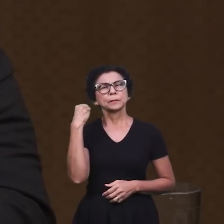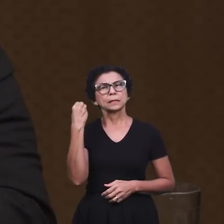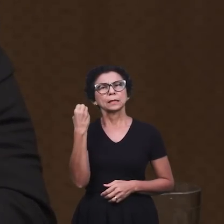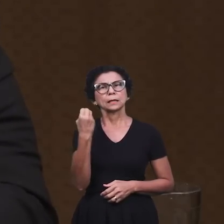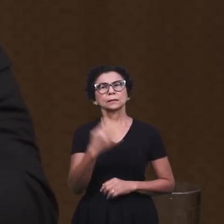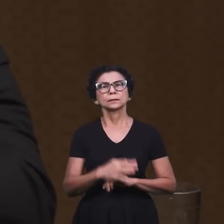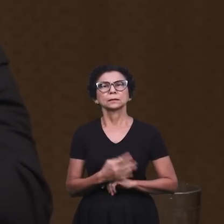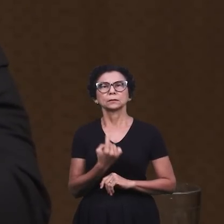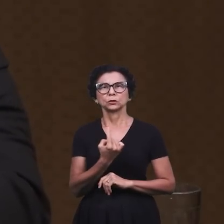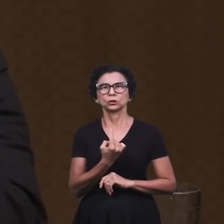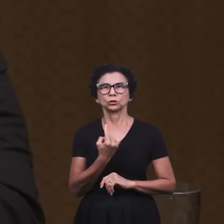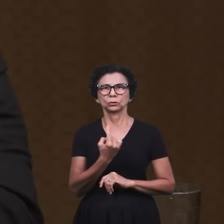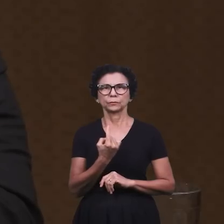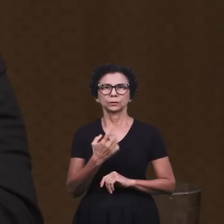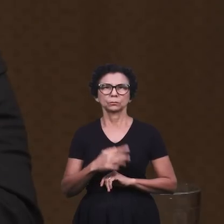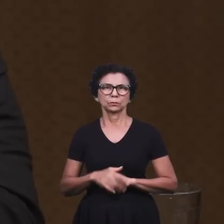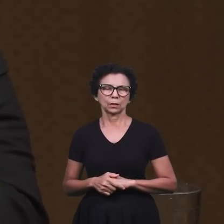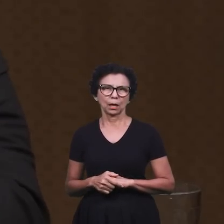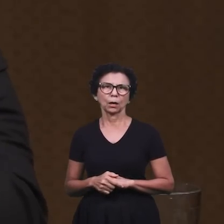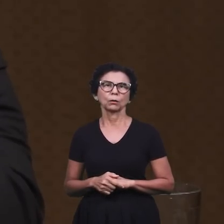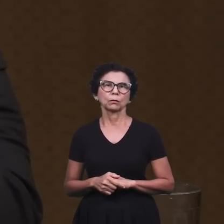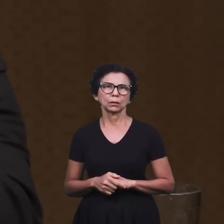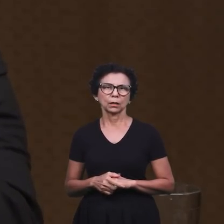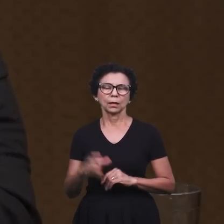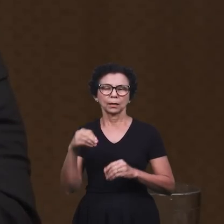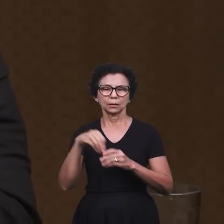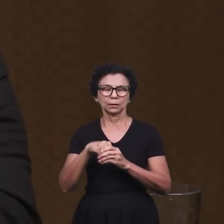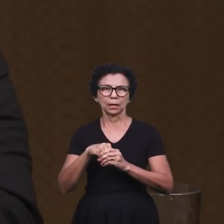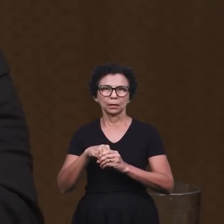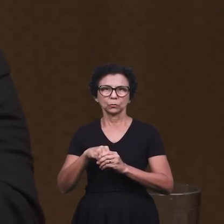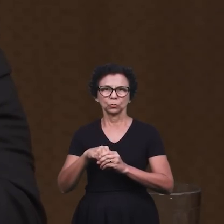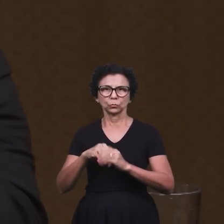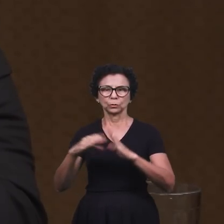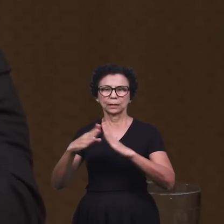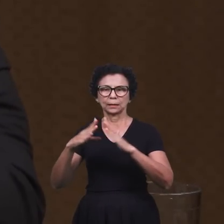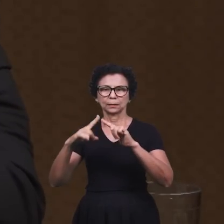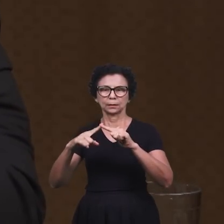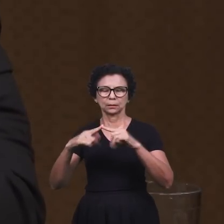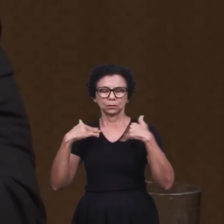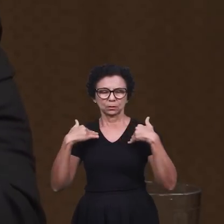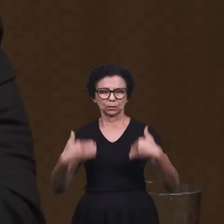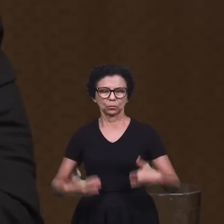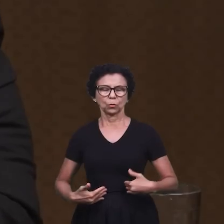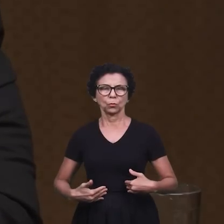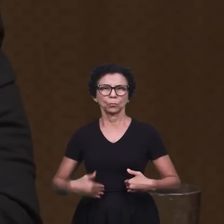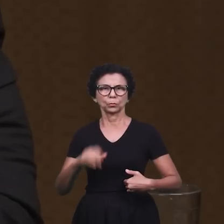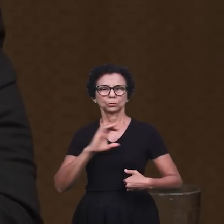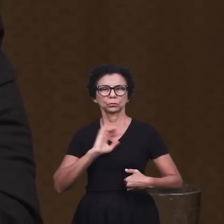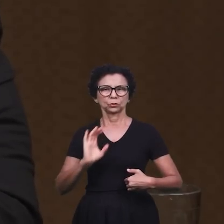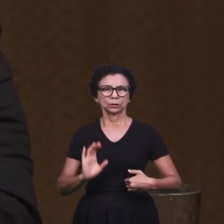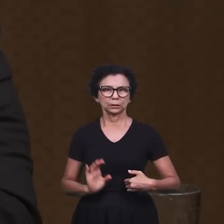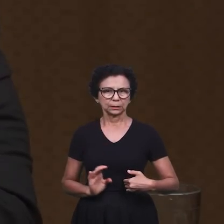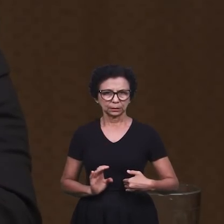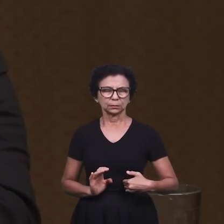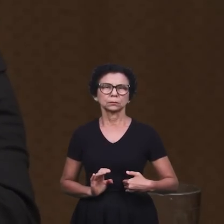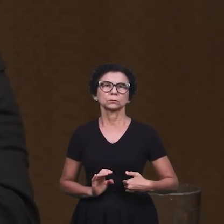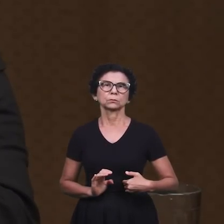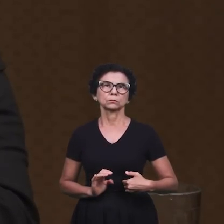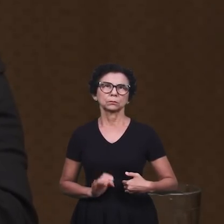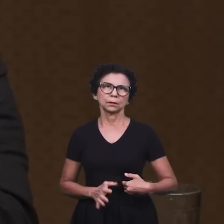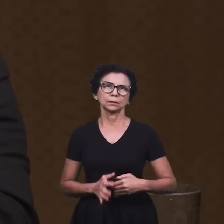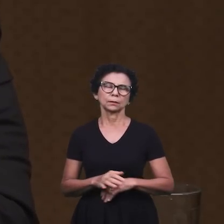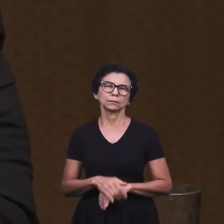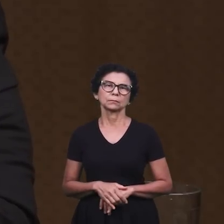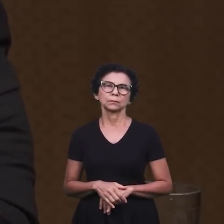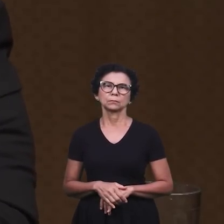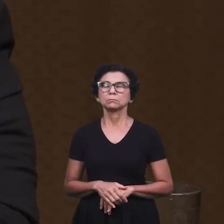vivida em uma comunidade, ela é vivida em um corpo, ela é vivida em uma eclésia. Ninguém é igreja